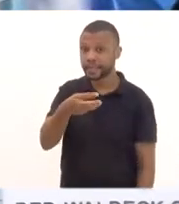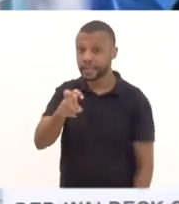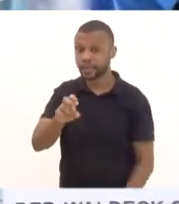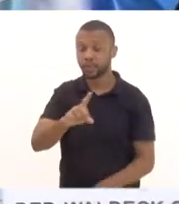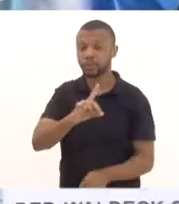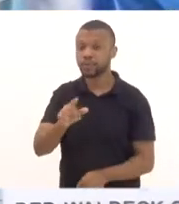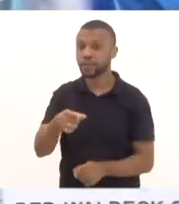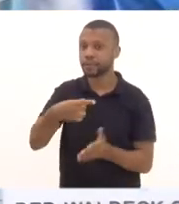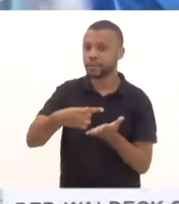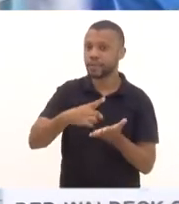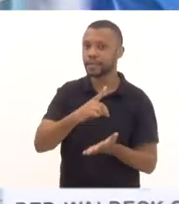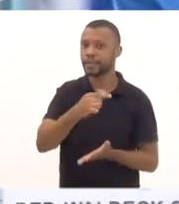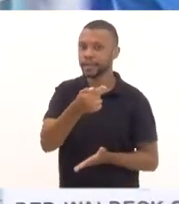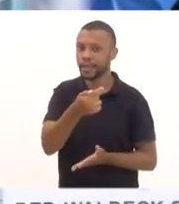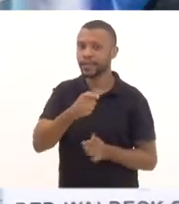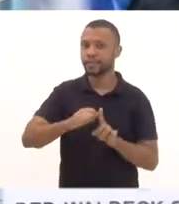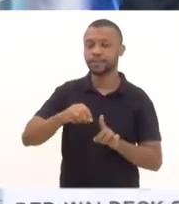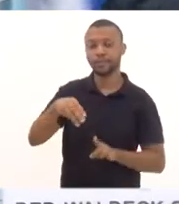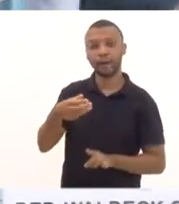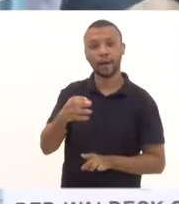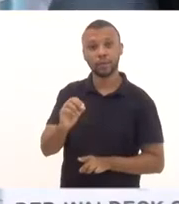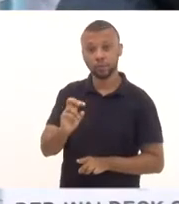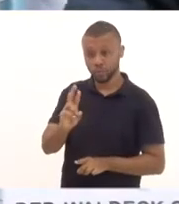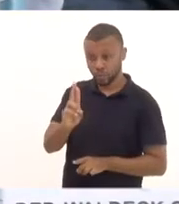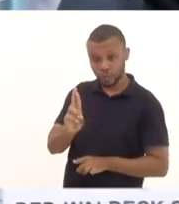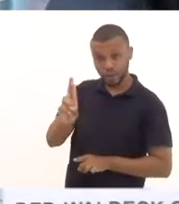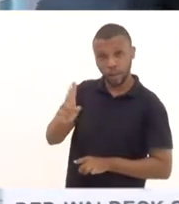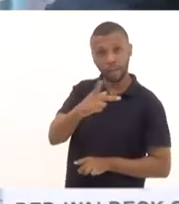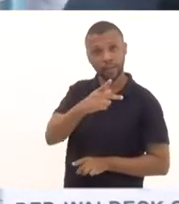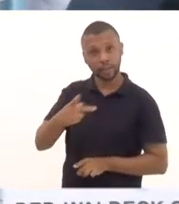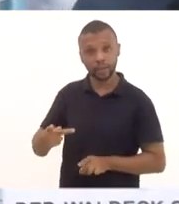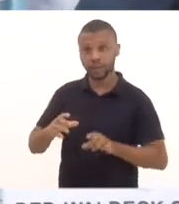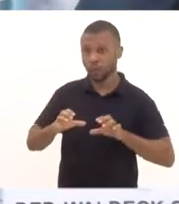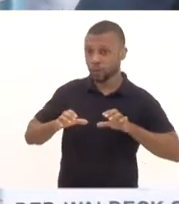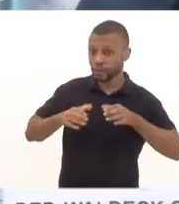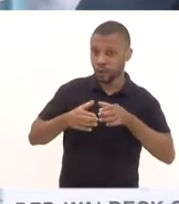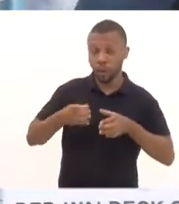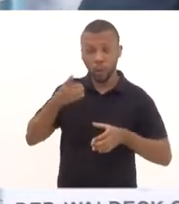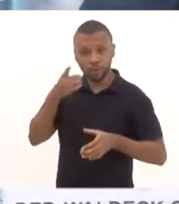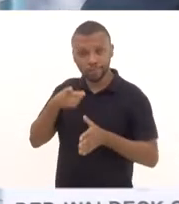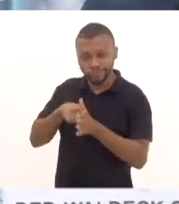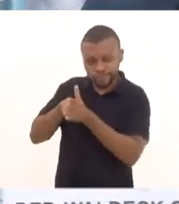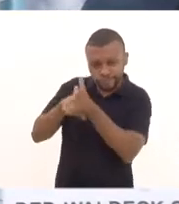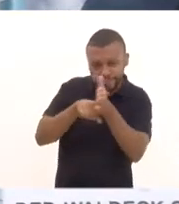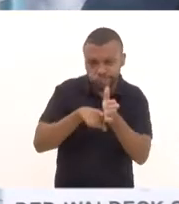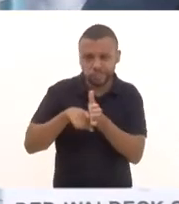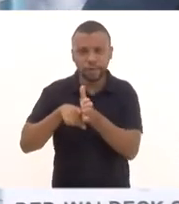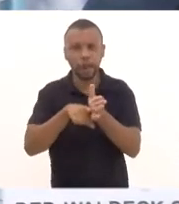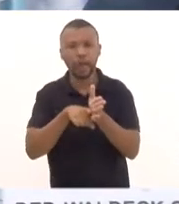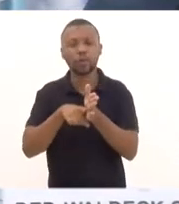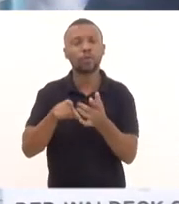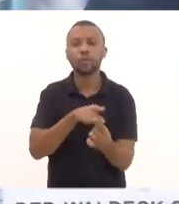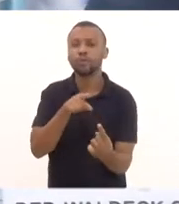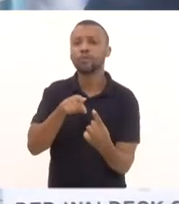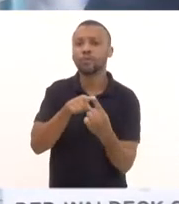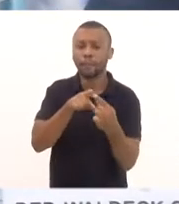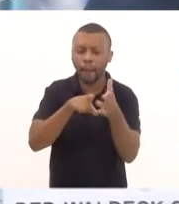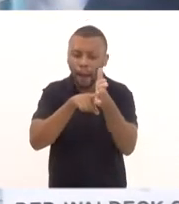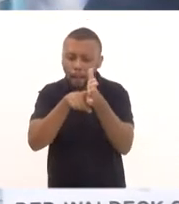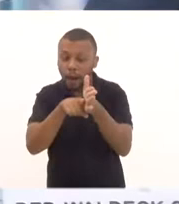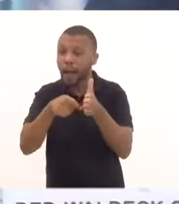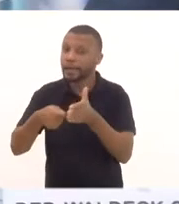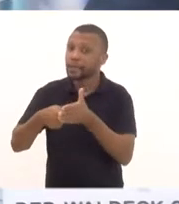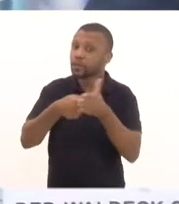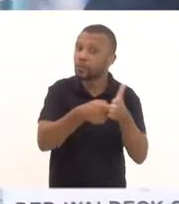Março na condição de presidente da Comissão parlamentar de inquérito destinada a apurar denúncias e apurar interrupções de serviço de